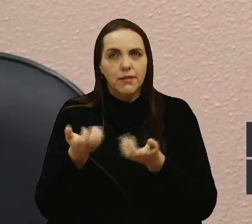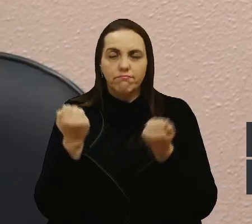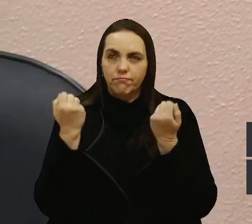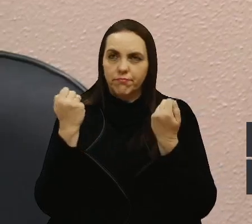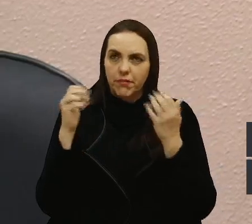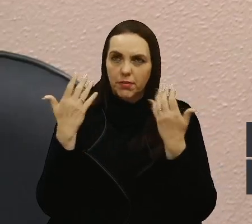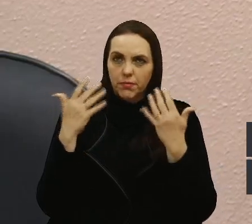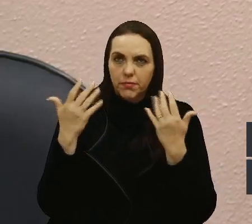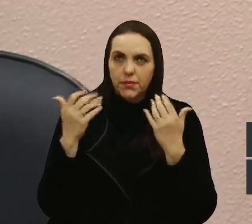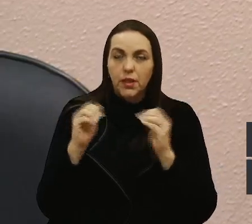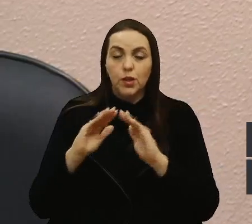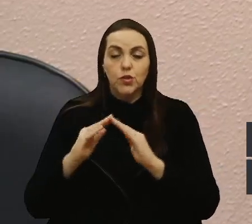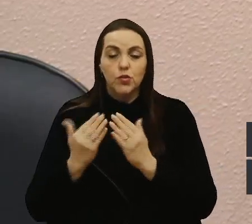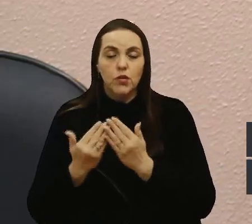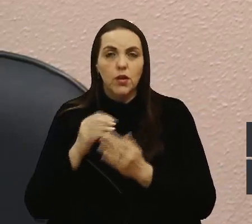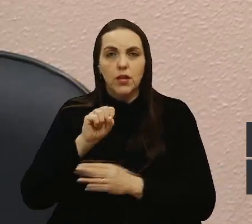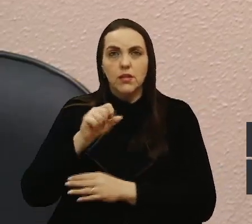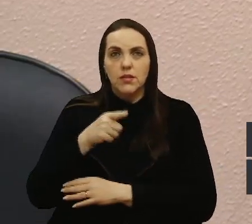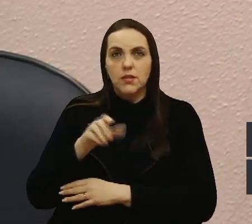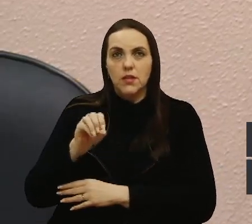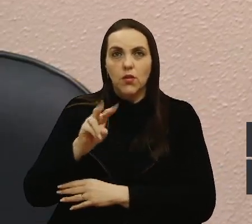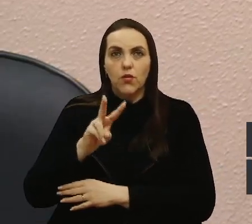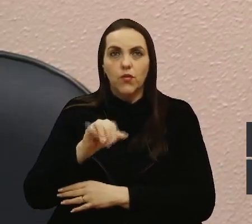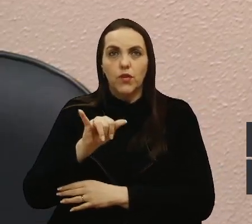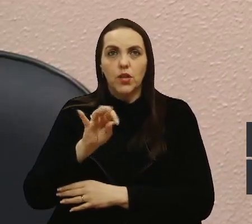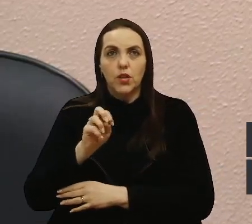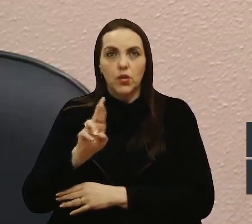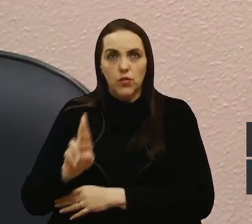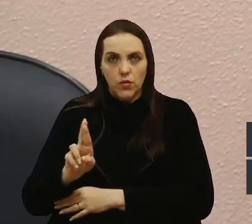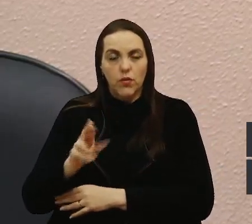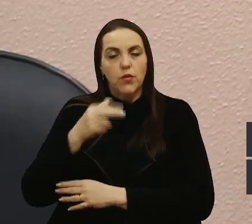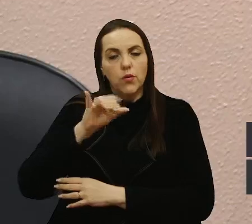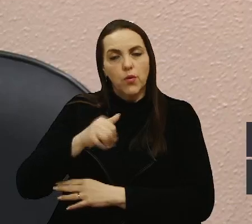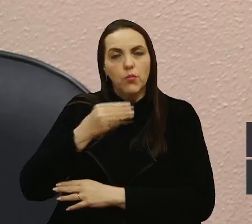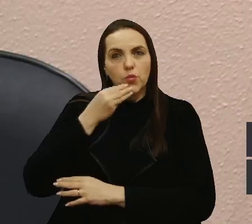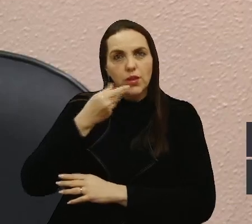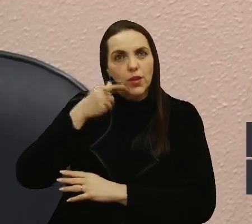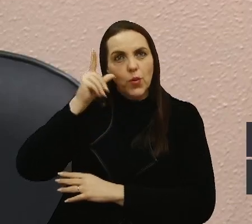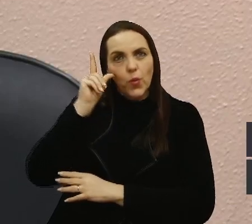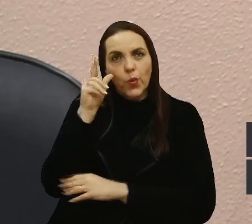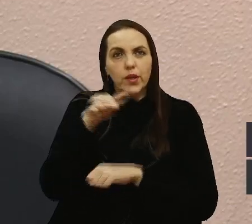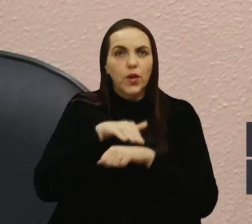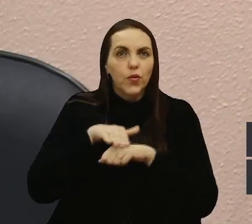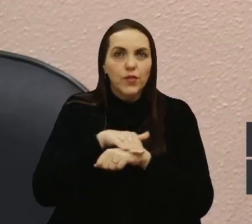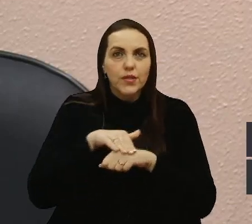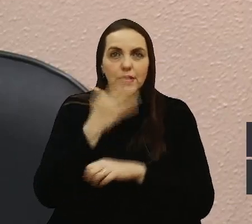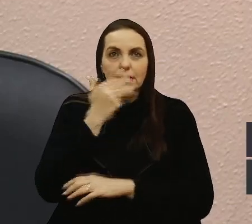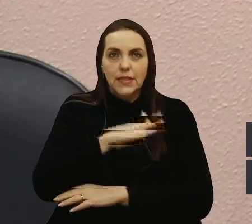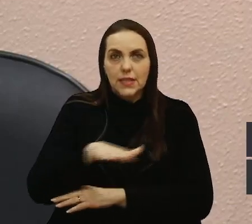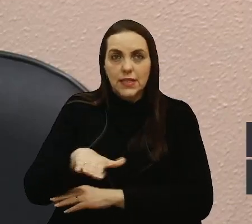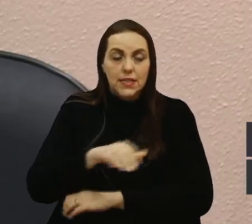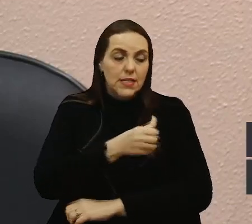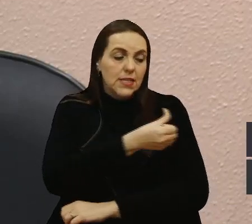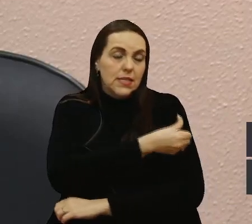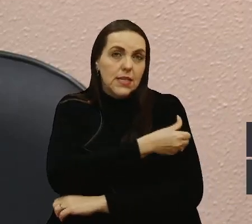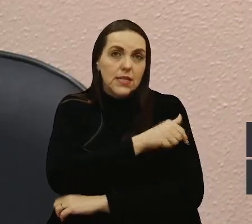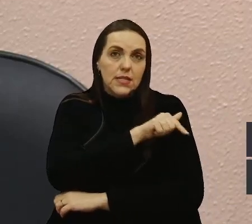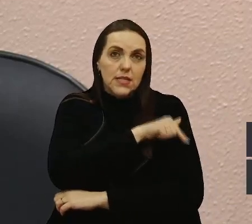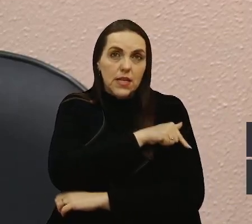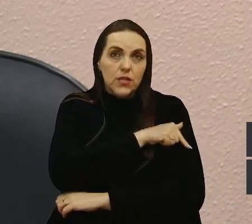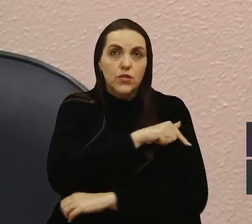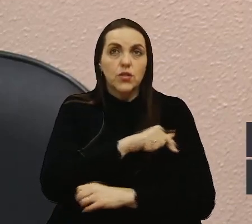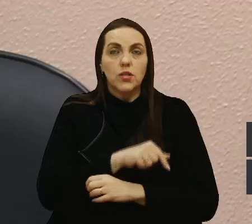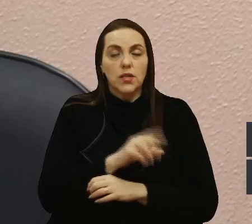congratulações para a Escola São Vítor, onde eu tive a oportunidade de estar na tarde de ontem, dialogando com as crianças do sexto e sétimo ano